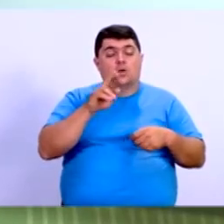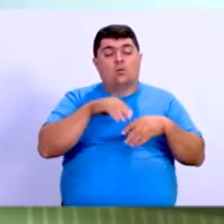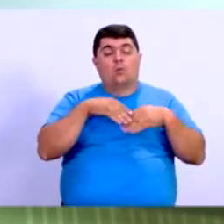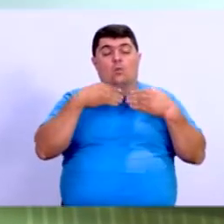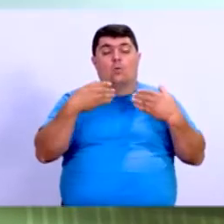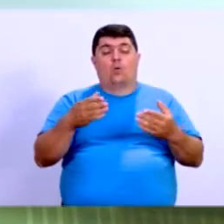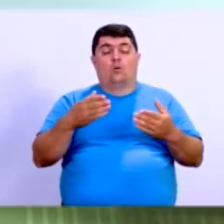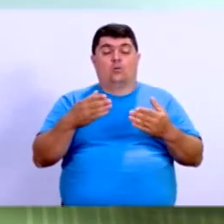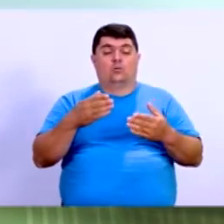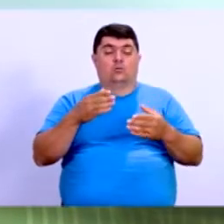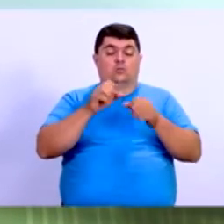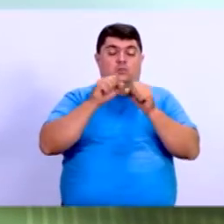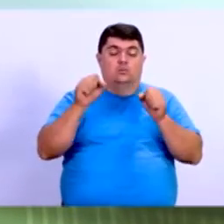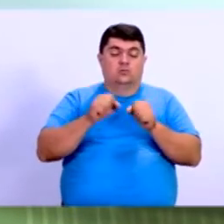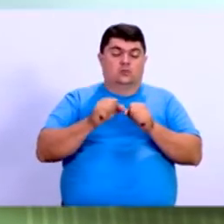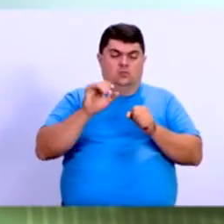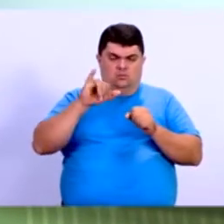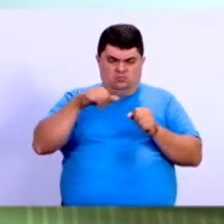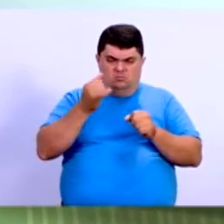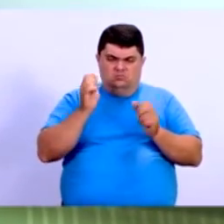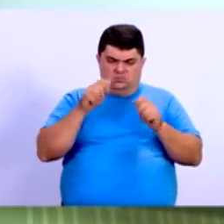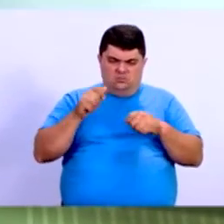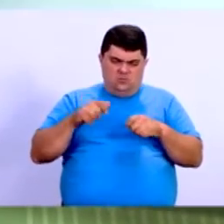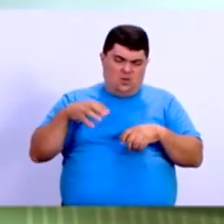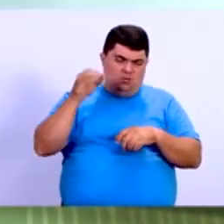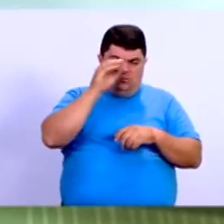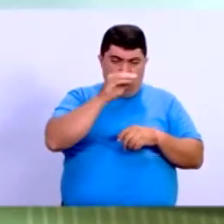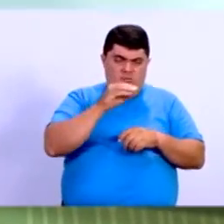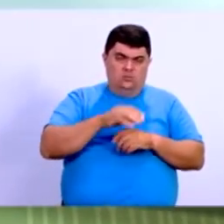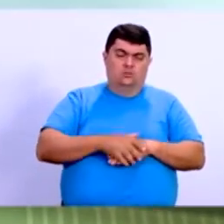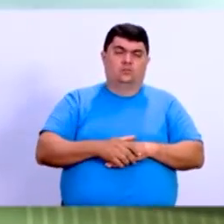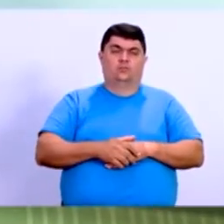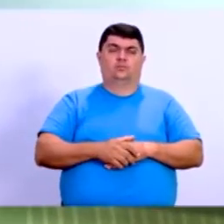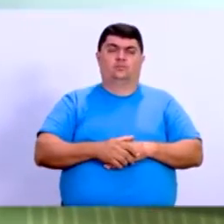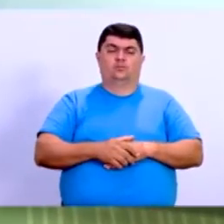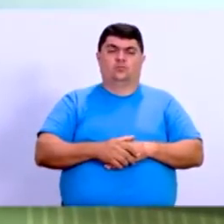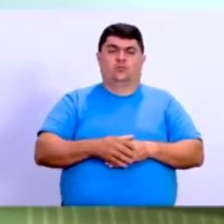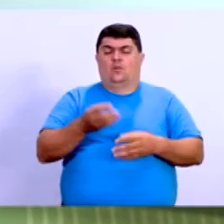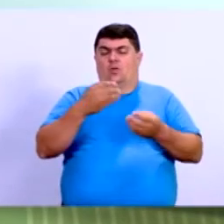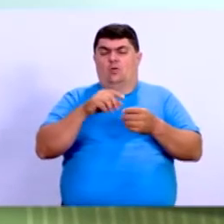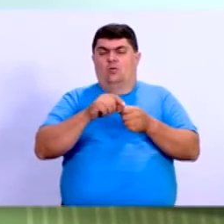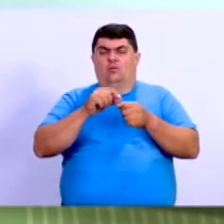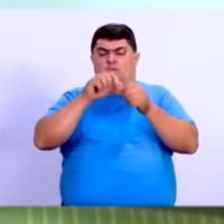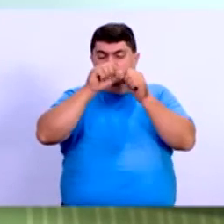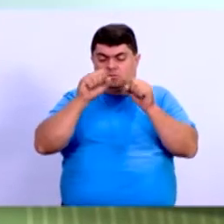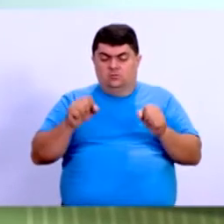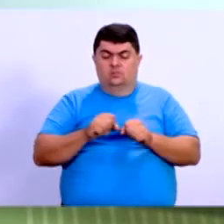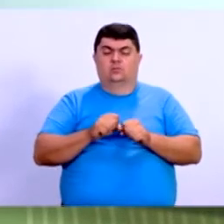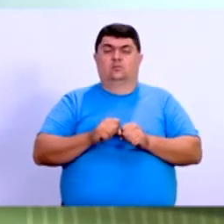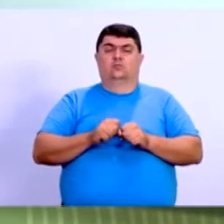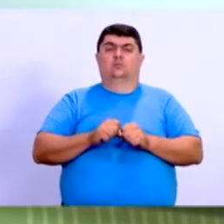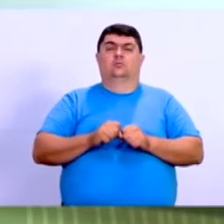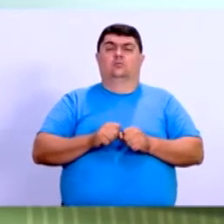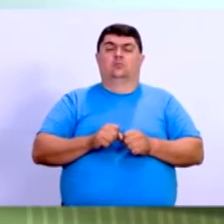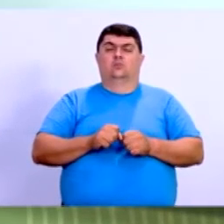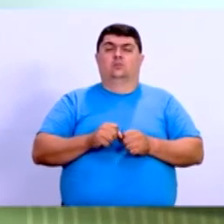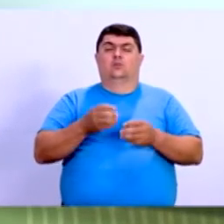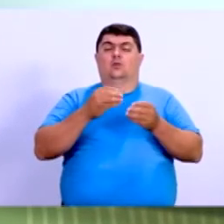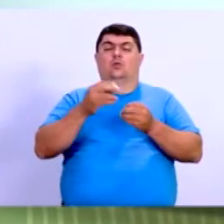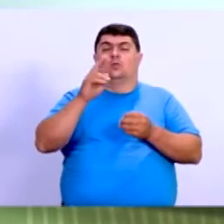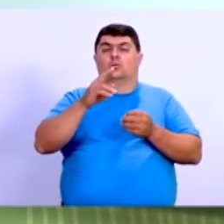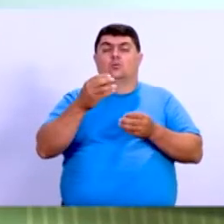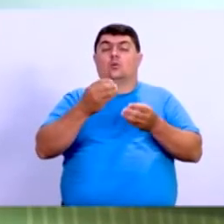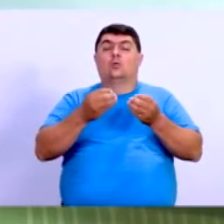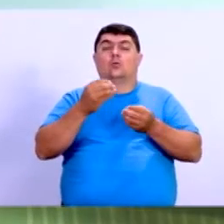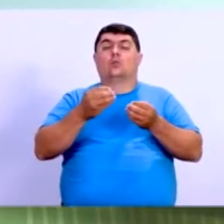tem ali do seu sistema para poder ser examinado. Como é que você vai fazer esse sistema agora, né? Quais são as ferramentas